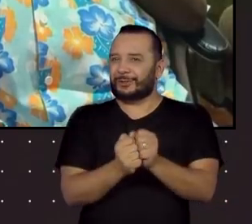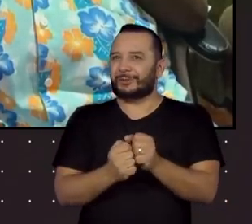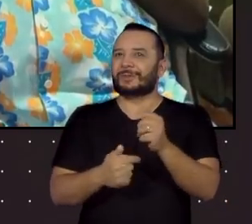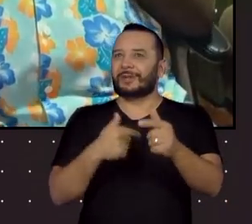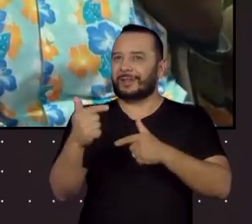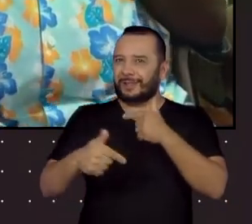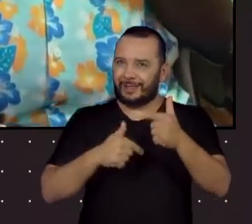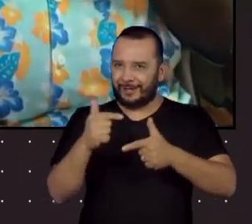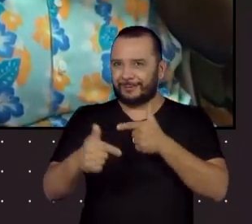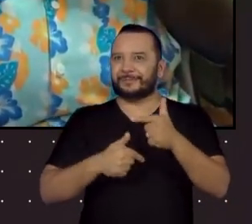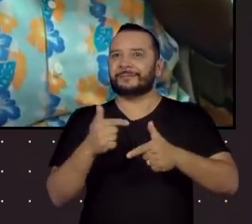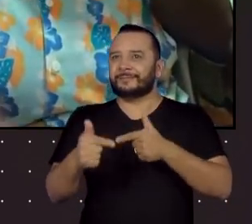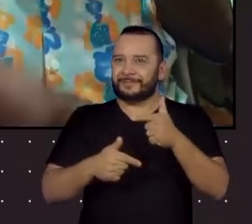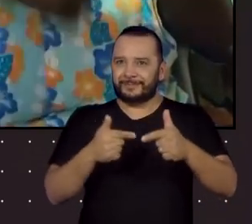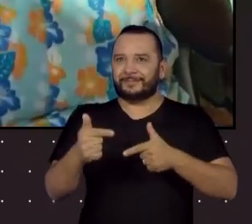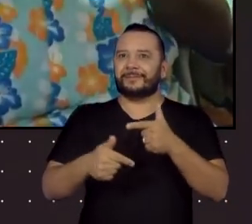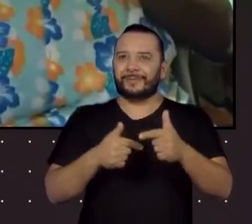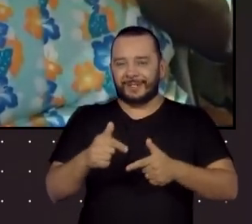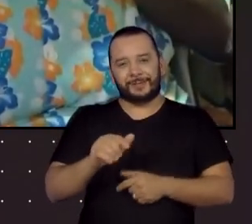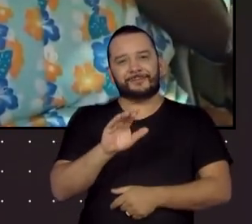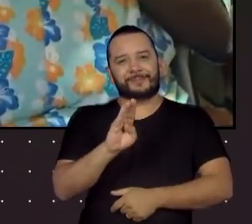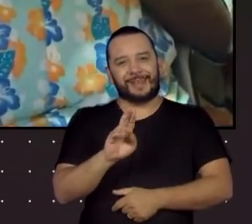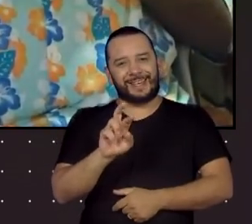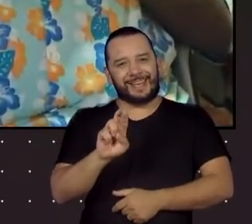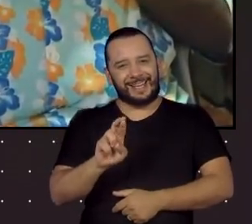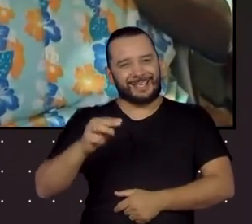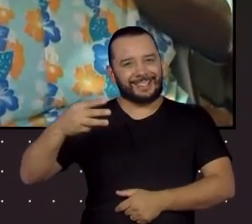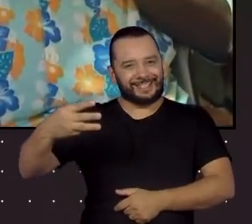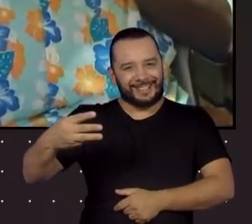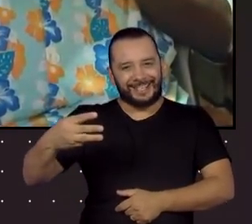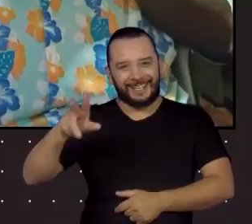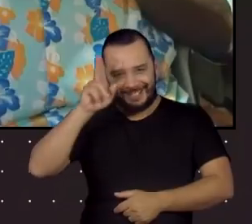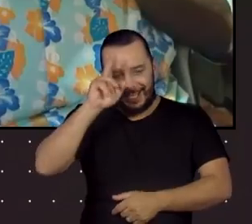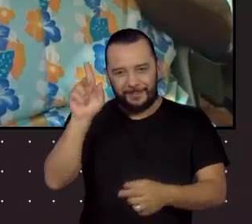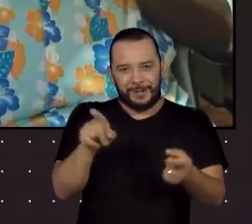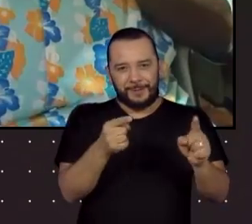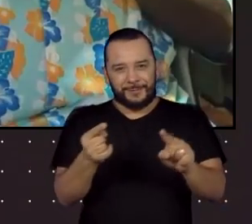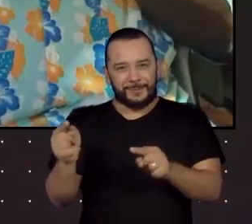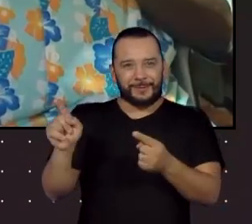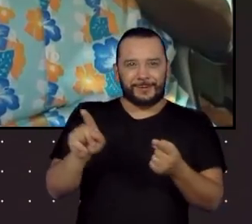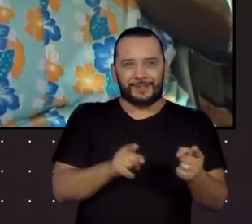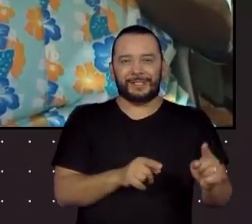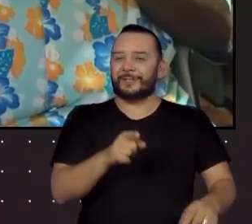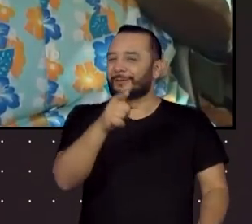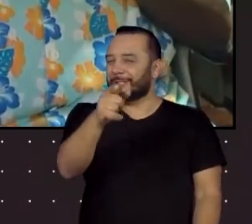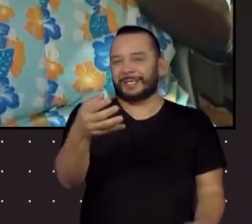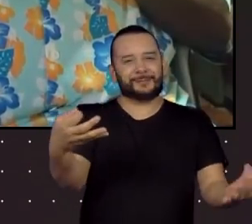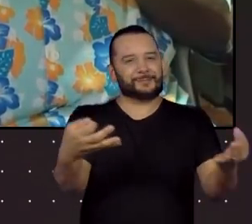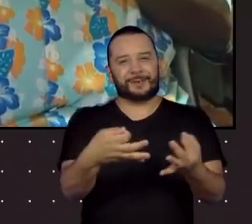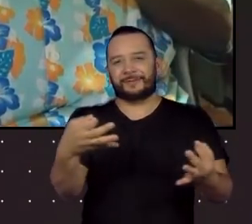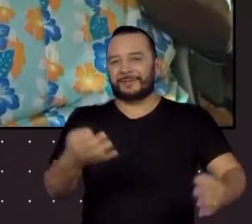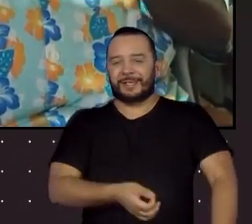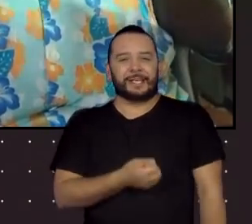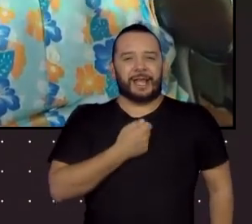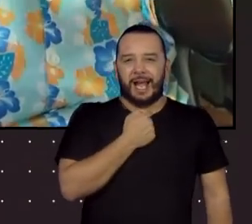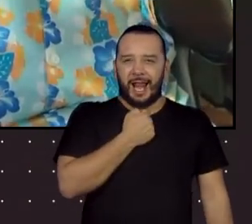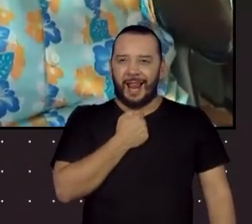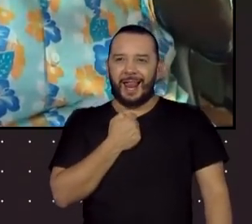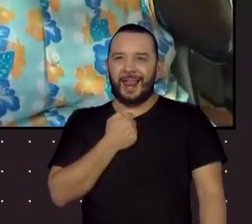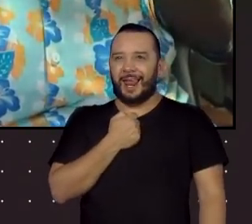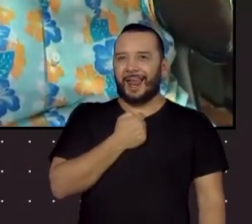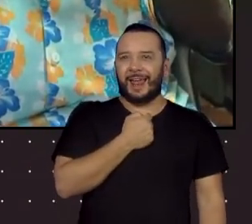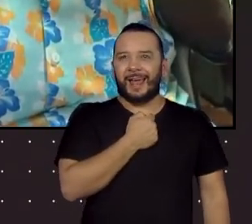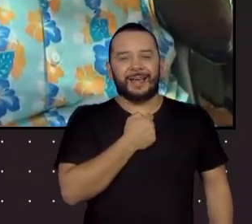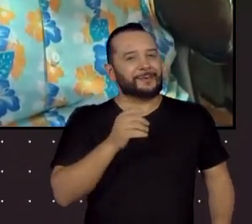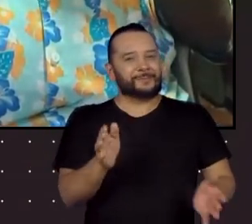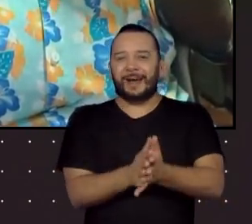todo, criando a BR-3, e você e o Trio Ternura fizeram um trabalho maravilhoso interpretando